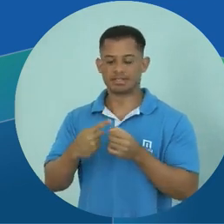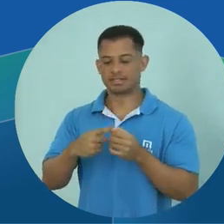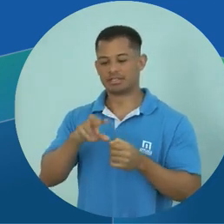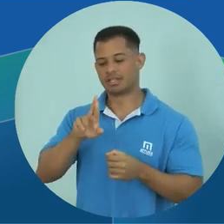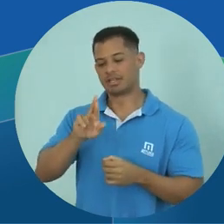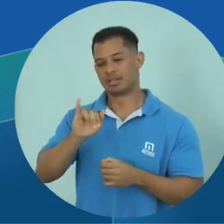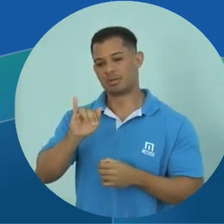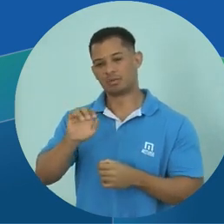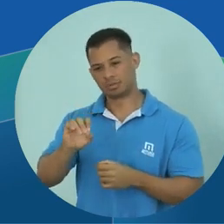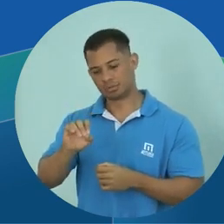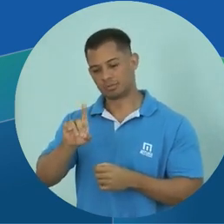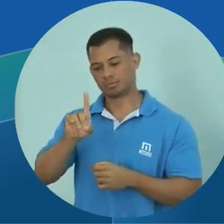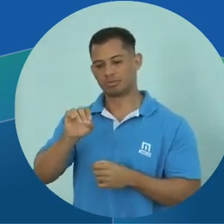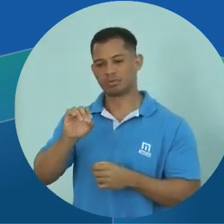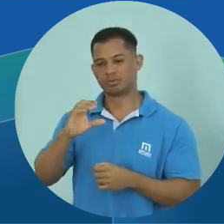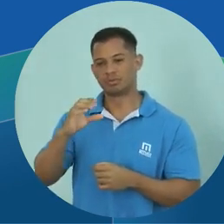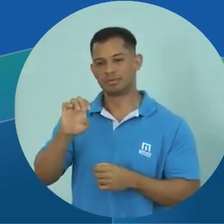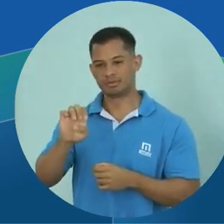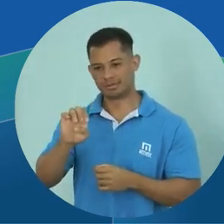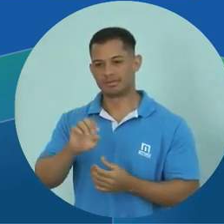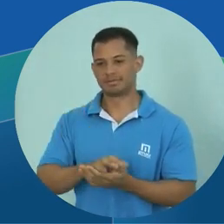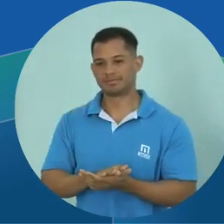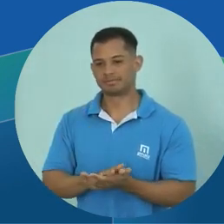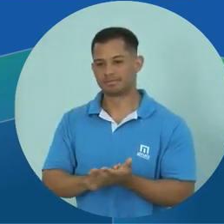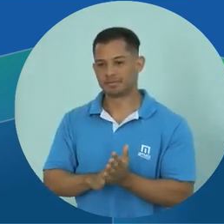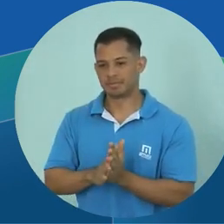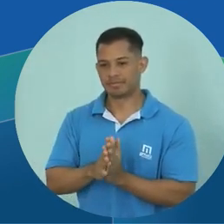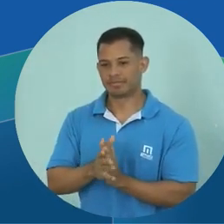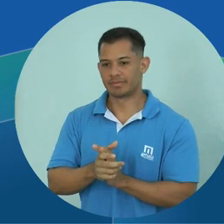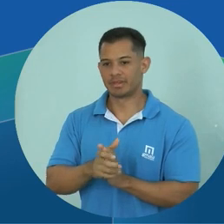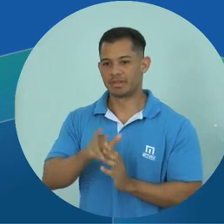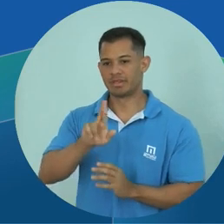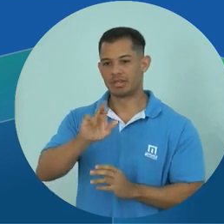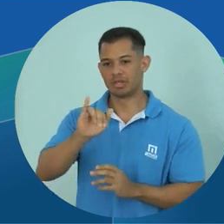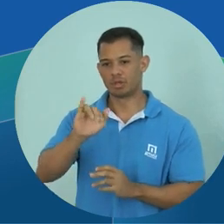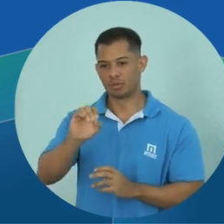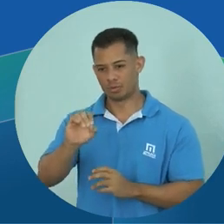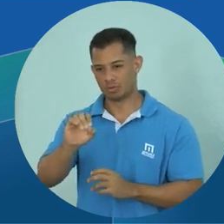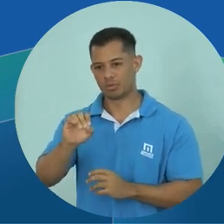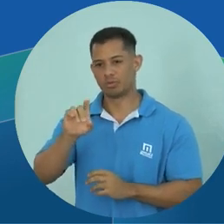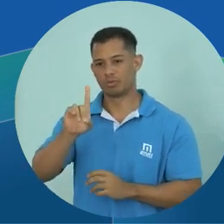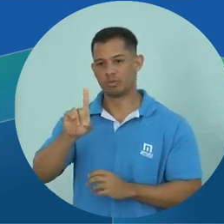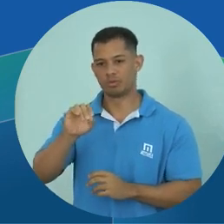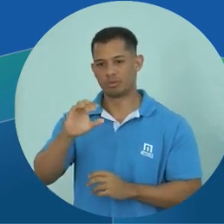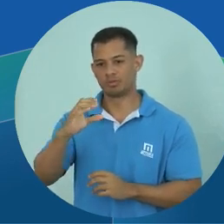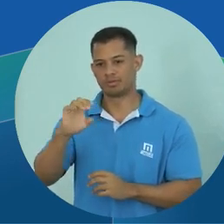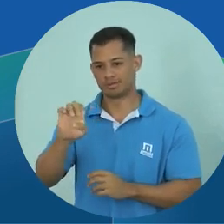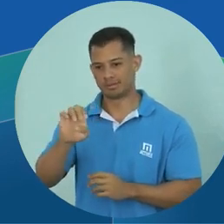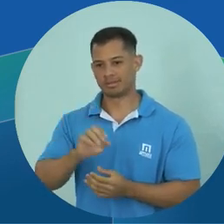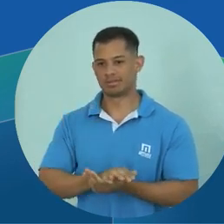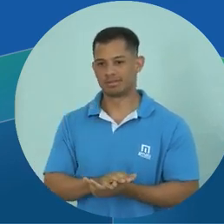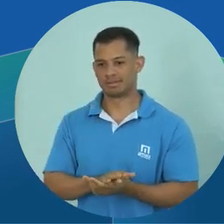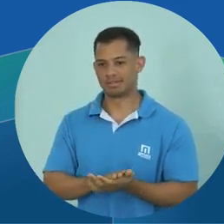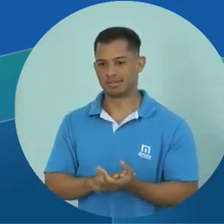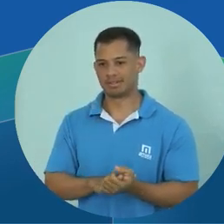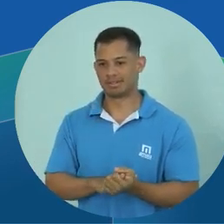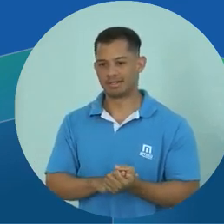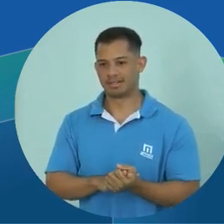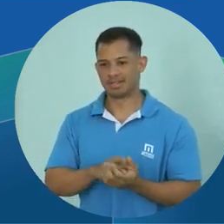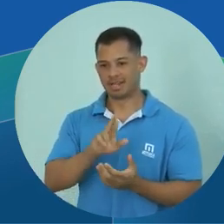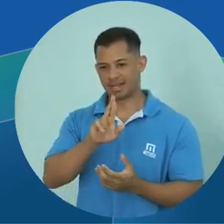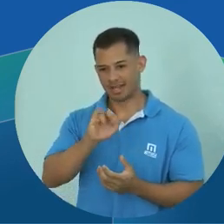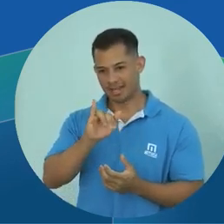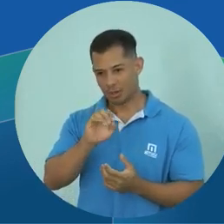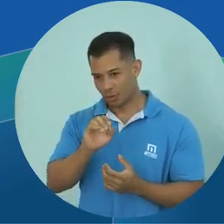Doce. Então, aqui é uma visão geral de onde o empreendimento está localizado. Então, o